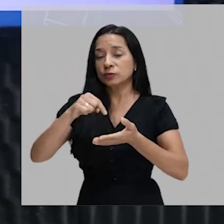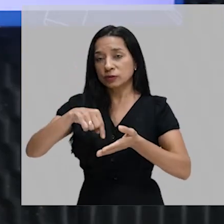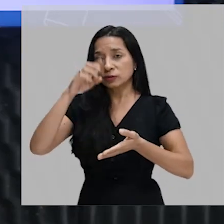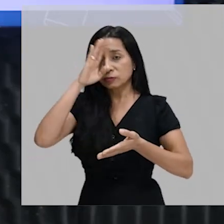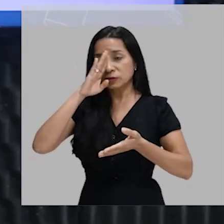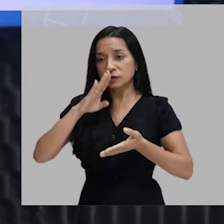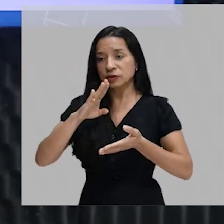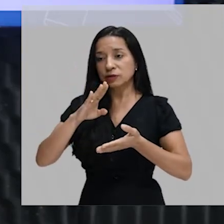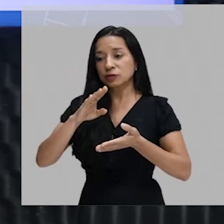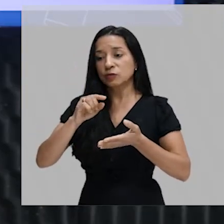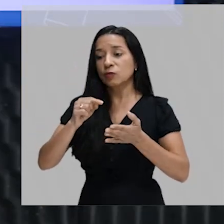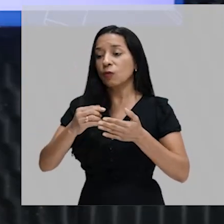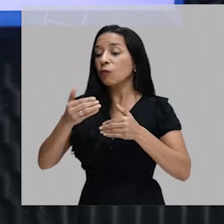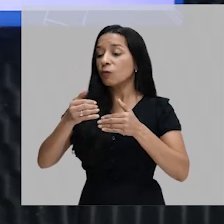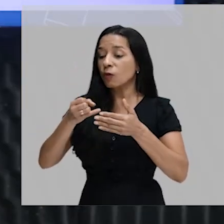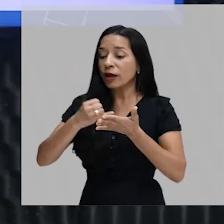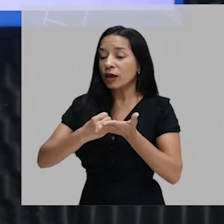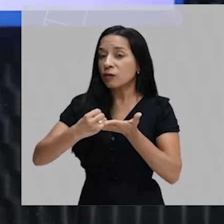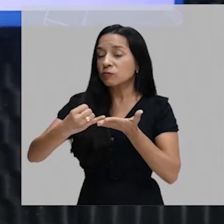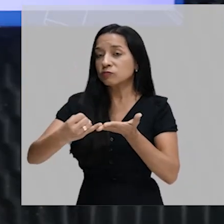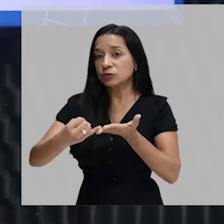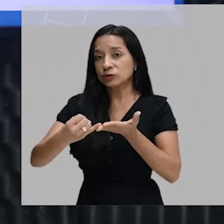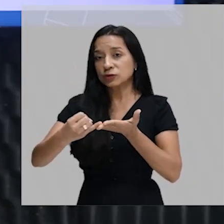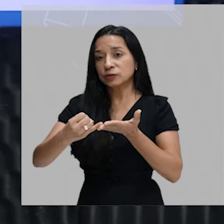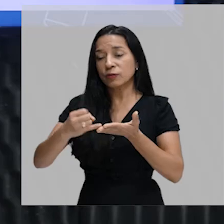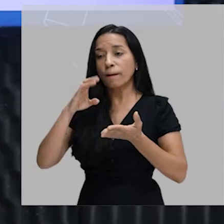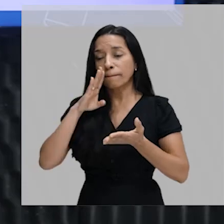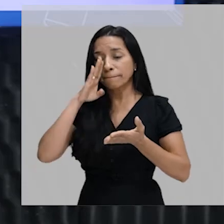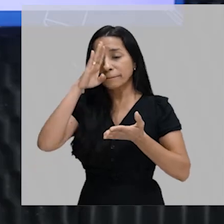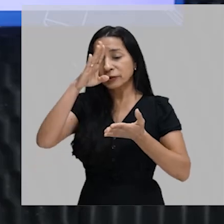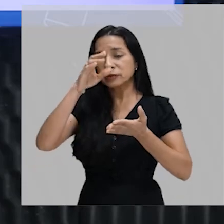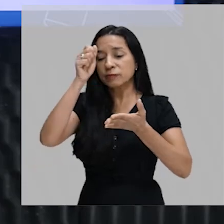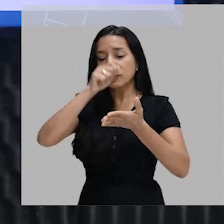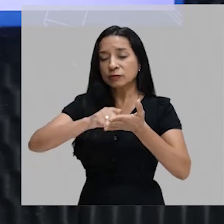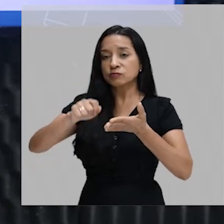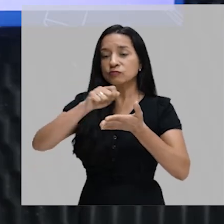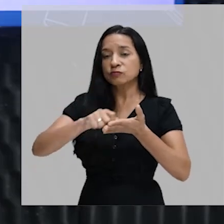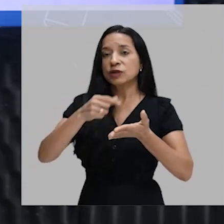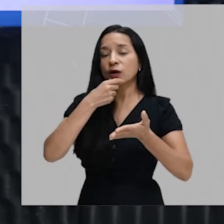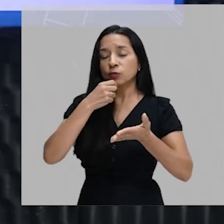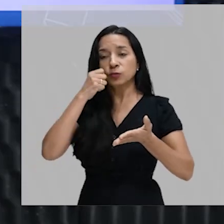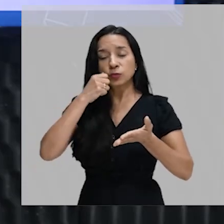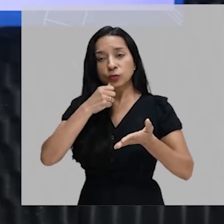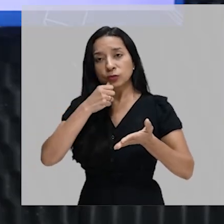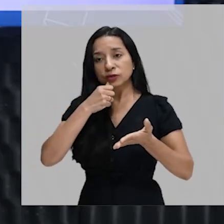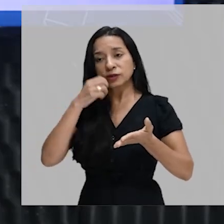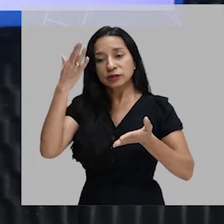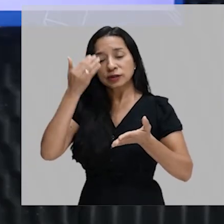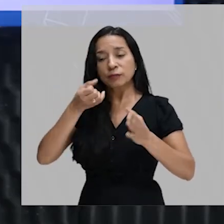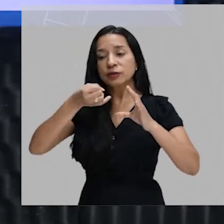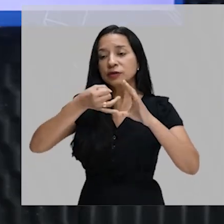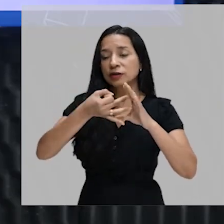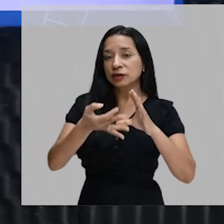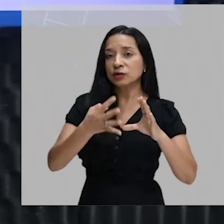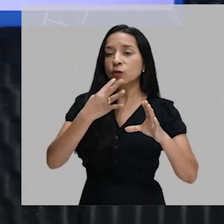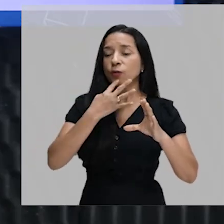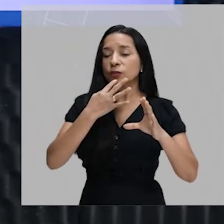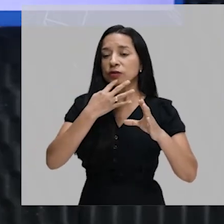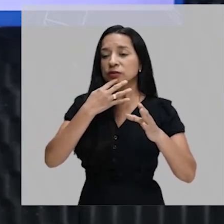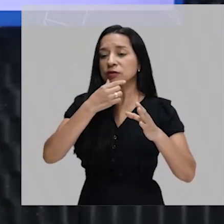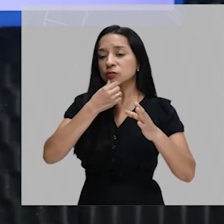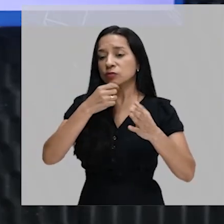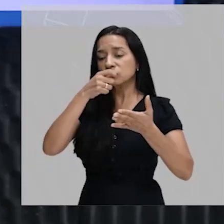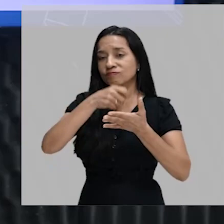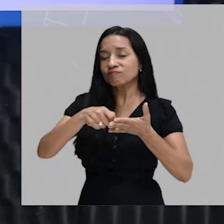foi o marco inicial, os principais autores que se destacaram, e aí você sabendo as características, conhecendo os autores